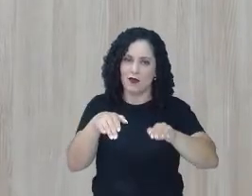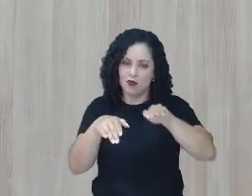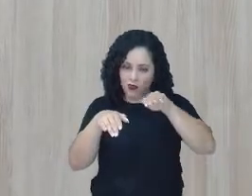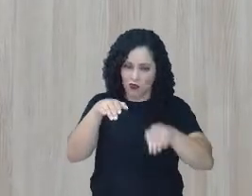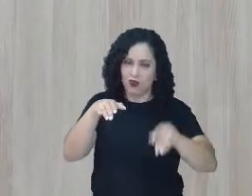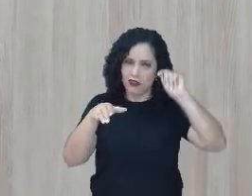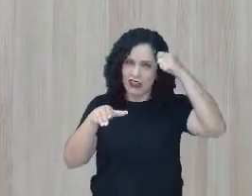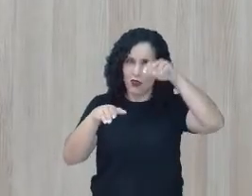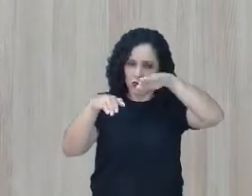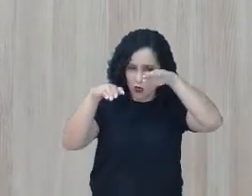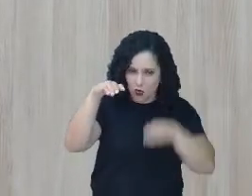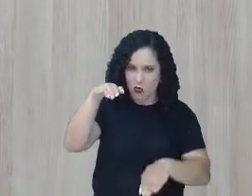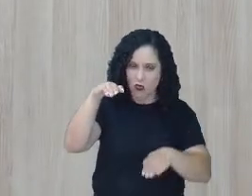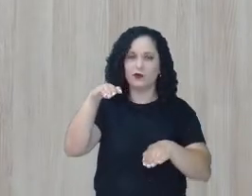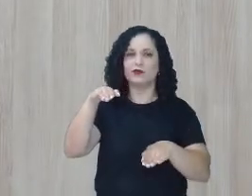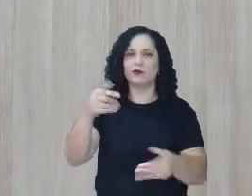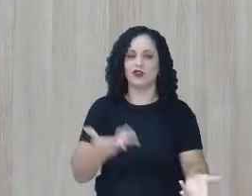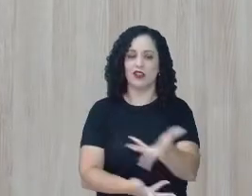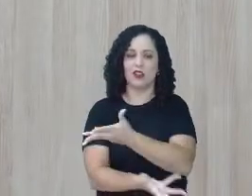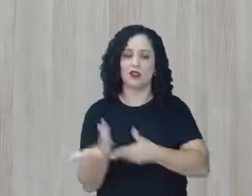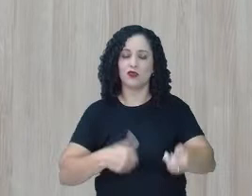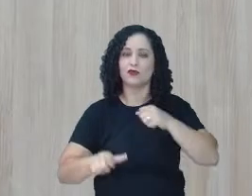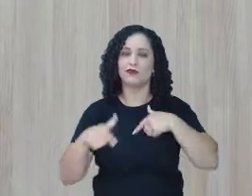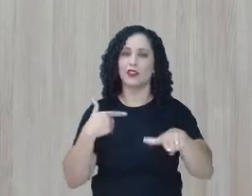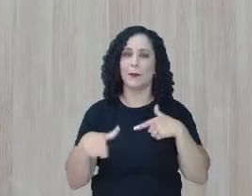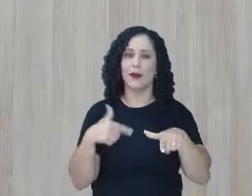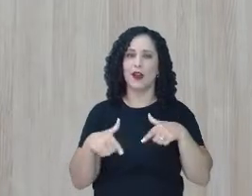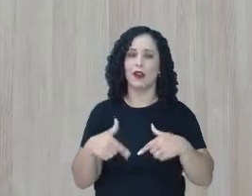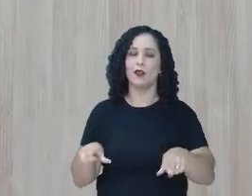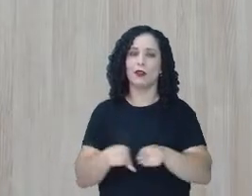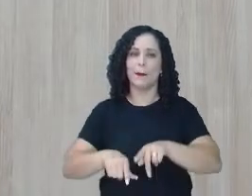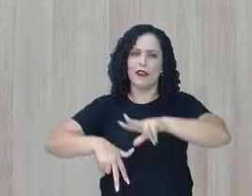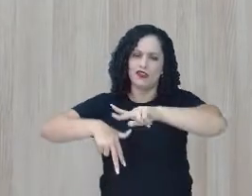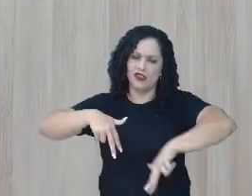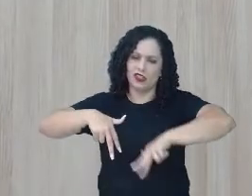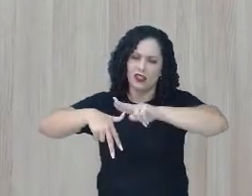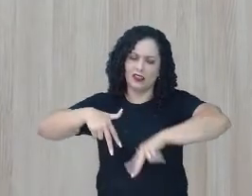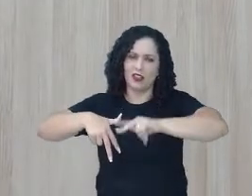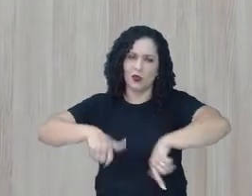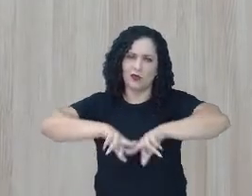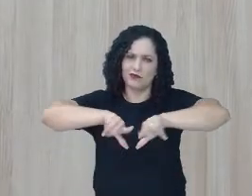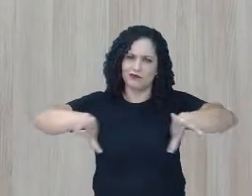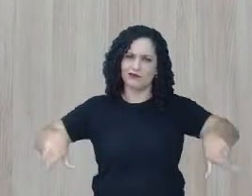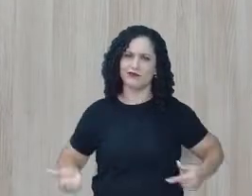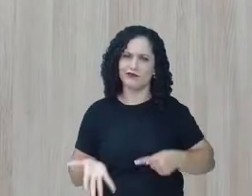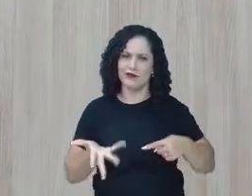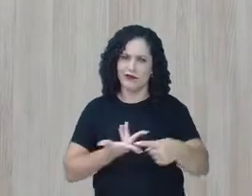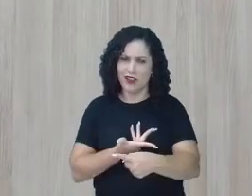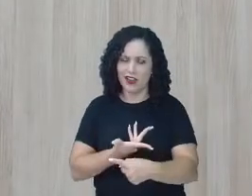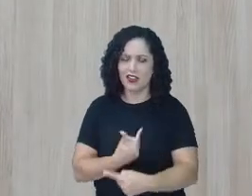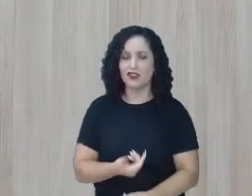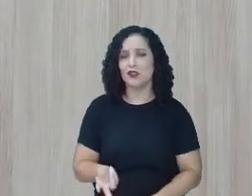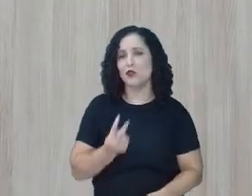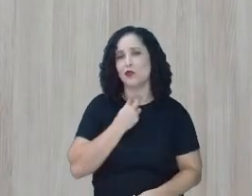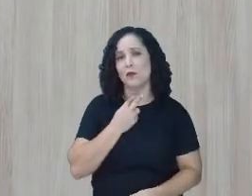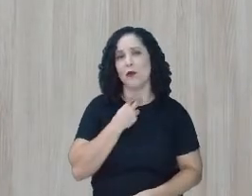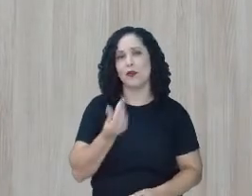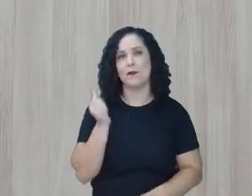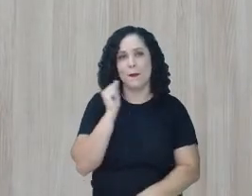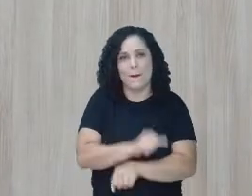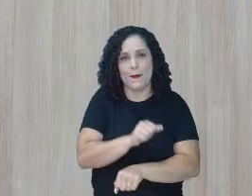no racismo, nas relações de trabalho, nas relações de gênero e tantas outras questões, a gente não vai poder deixar de